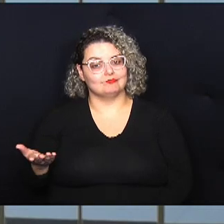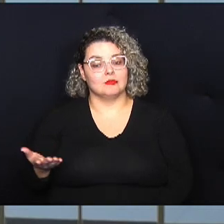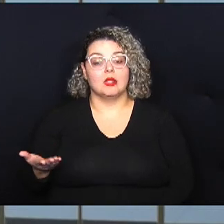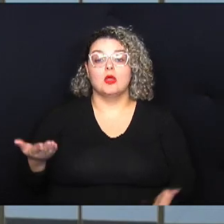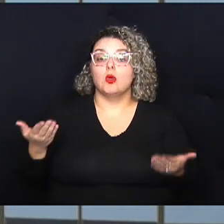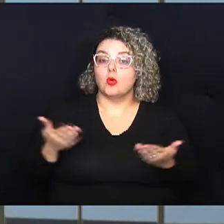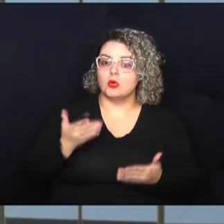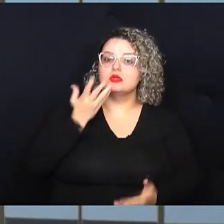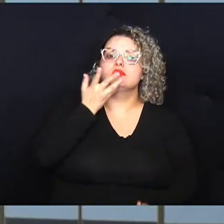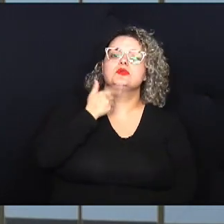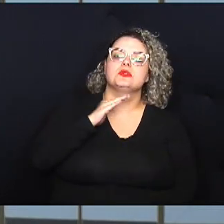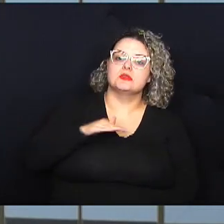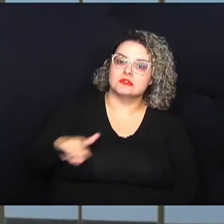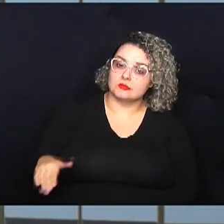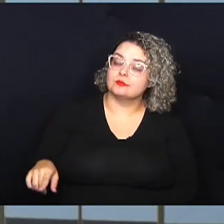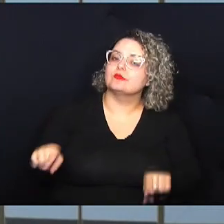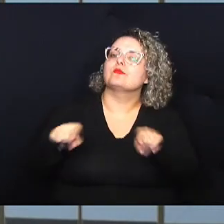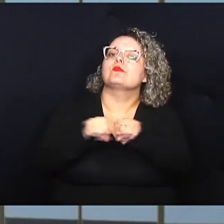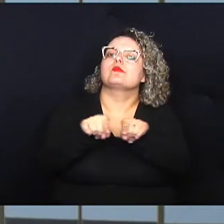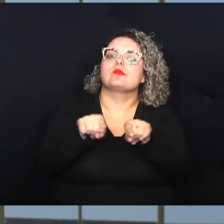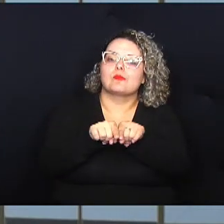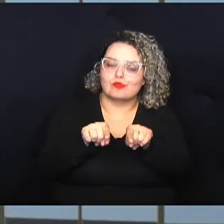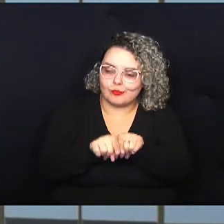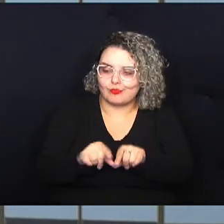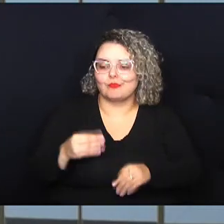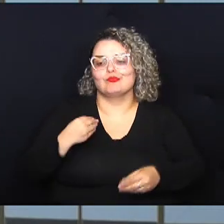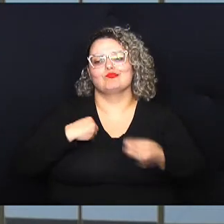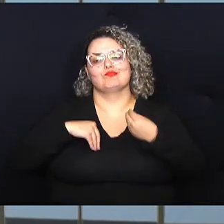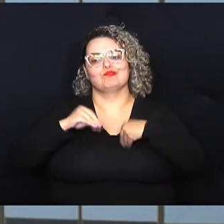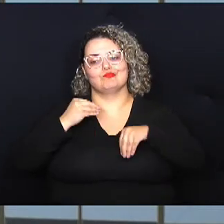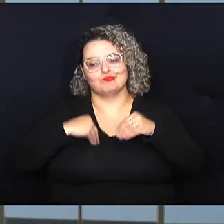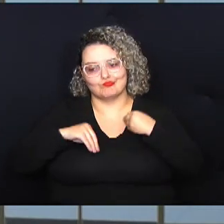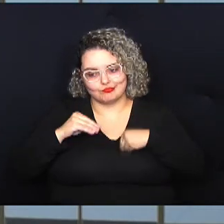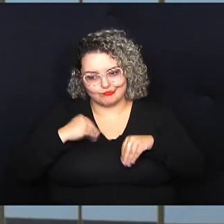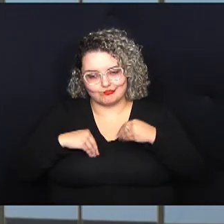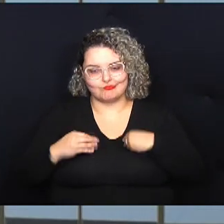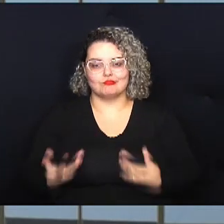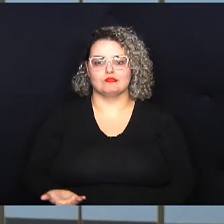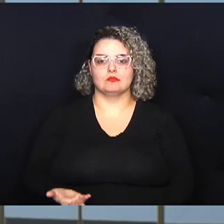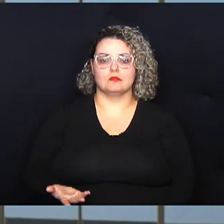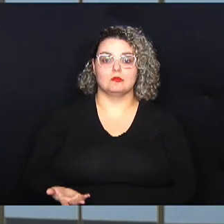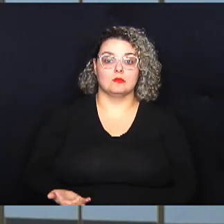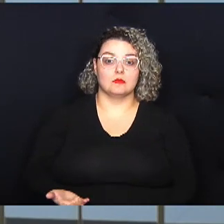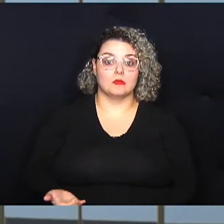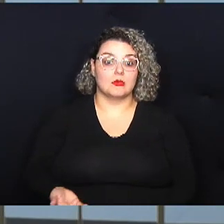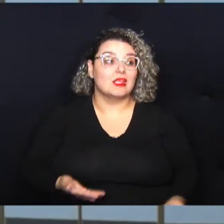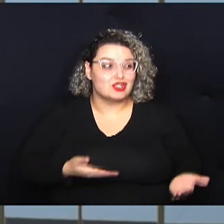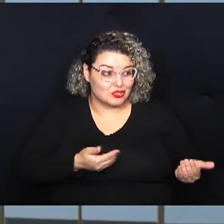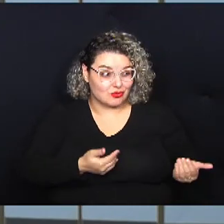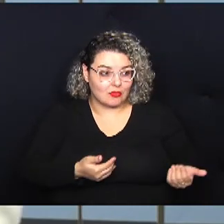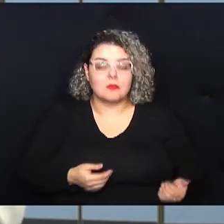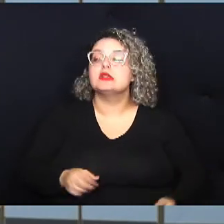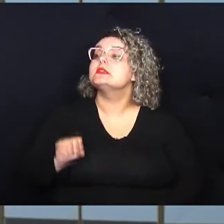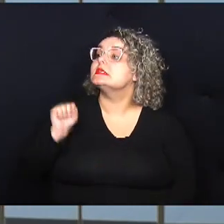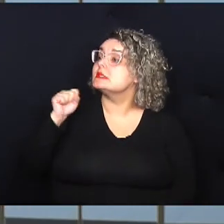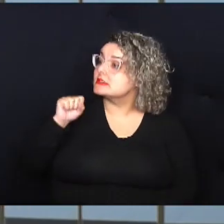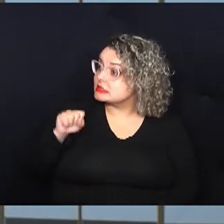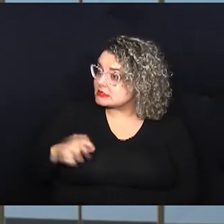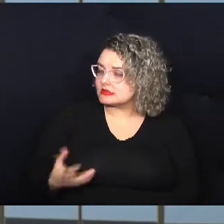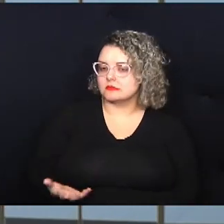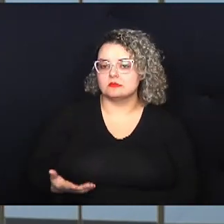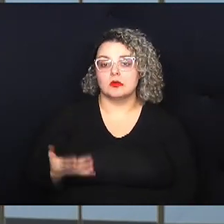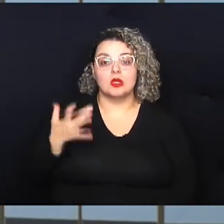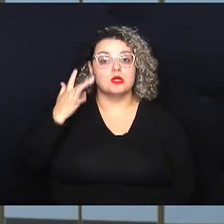você vê que também já estão tendo depressão, né? E muito cedo, muito né? cedo. Então, essas crianças também não